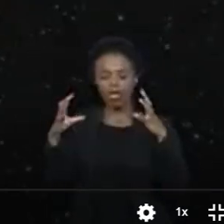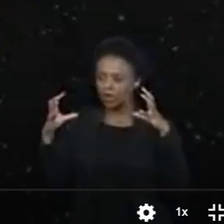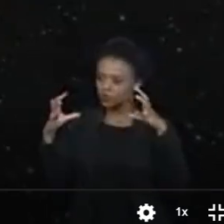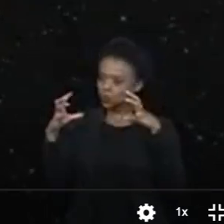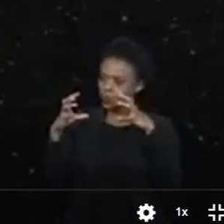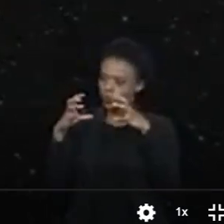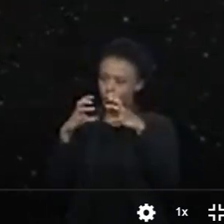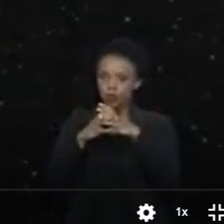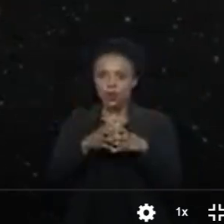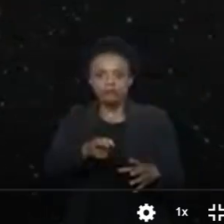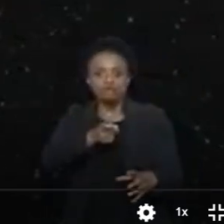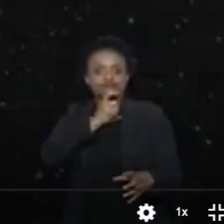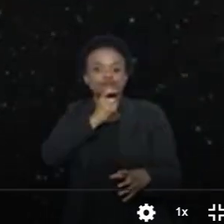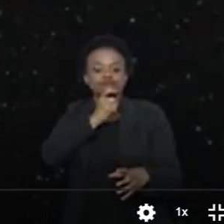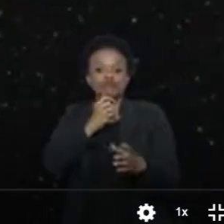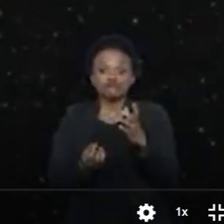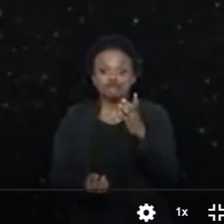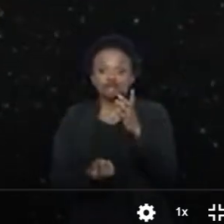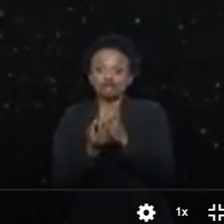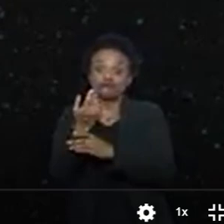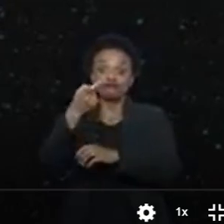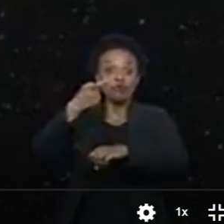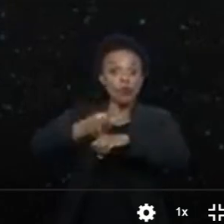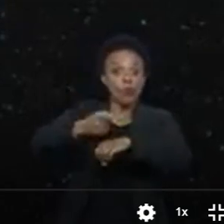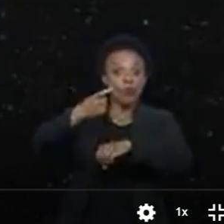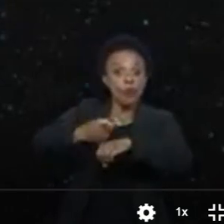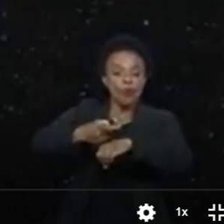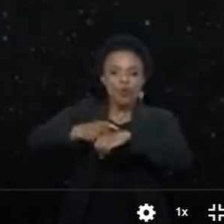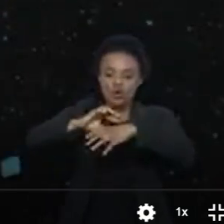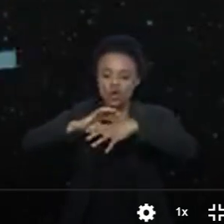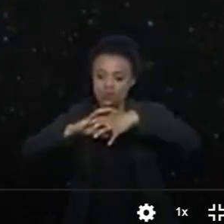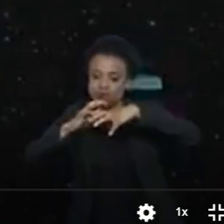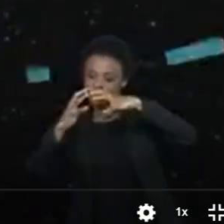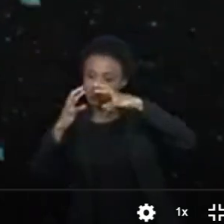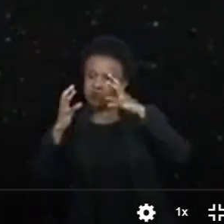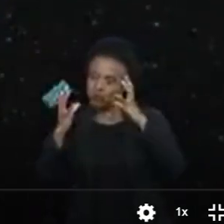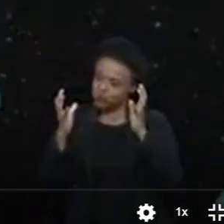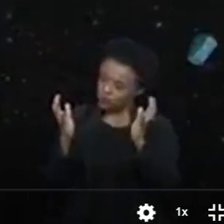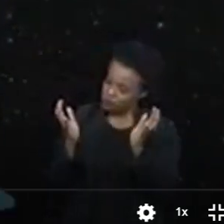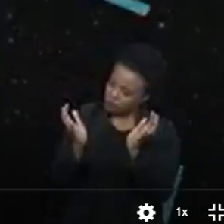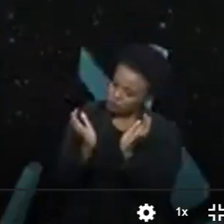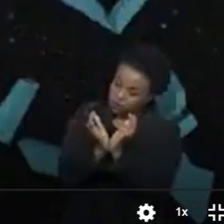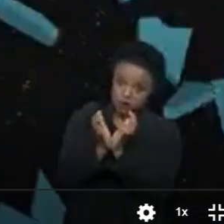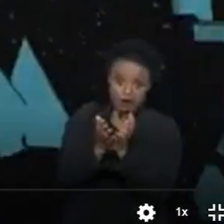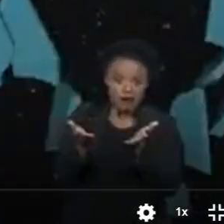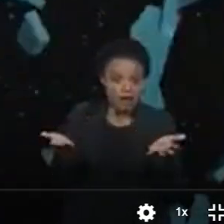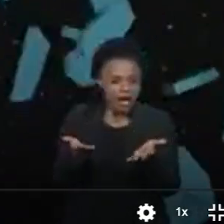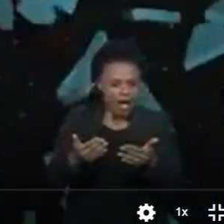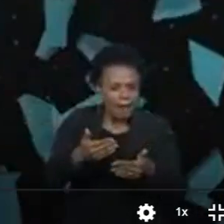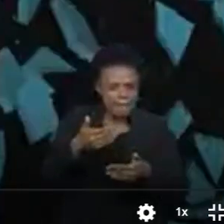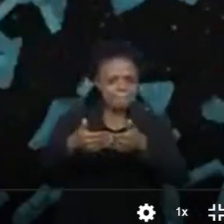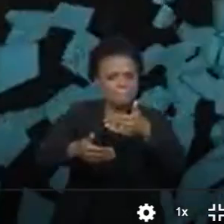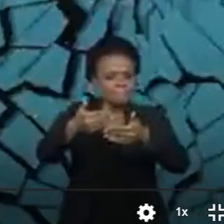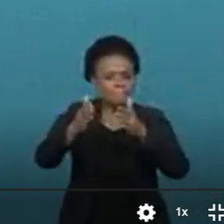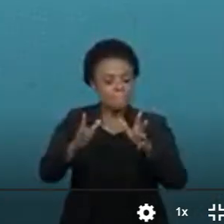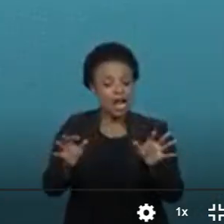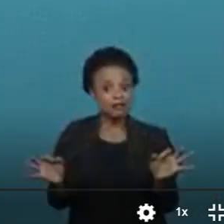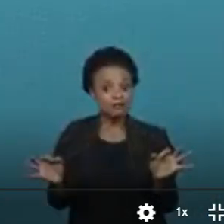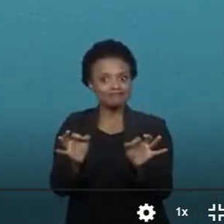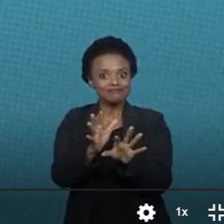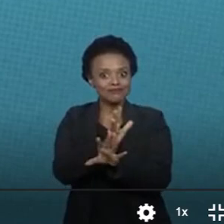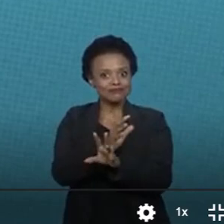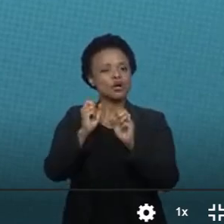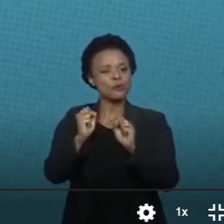foram surgindo as rochas e a crosta terrestre foi ganhando forma. Em relação aos tipos de processos formadores, as rochas podem